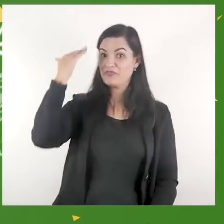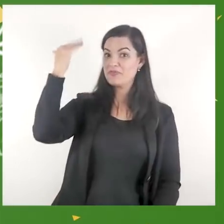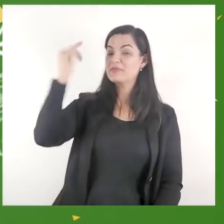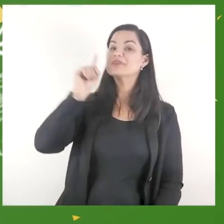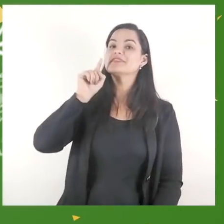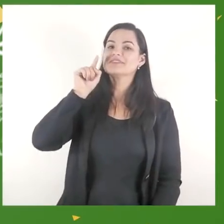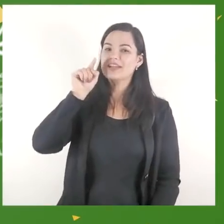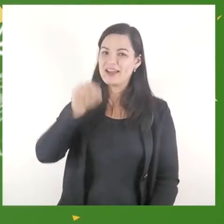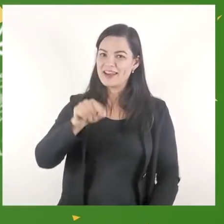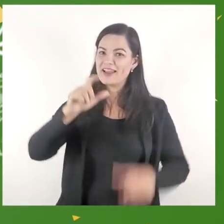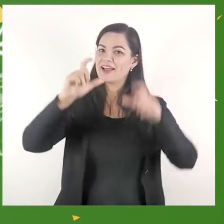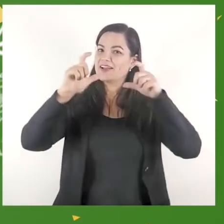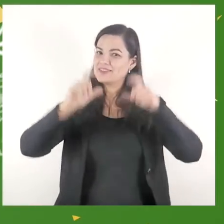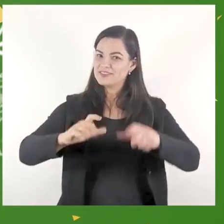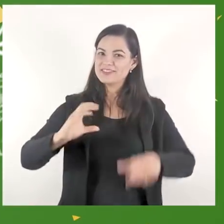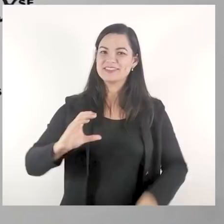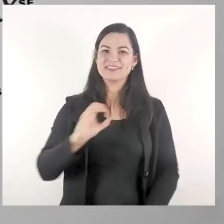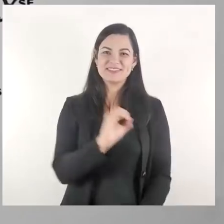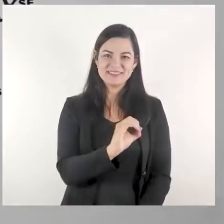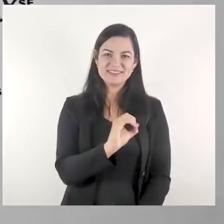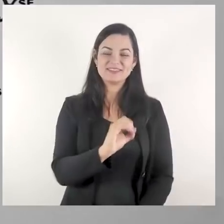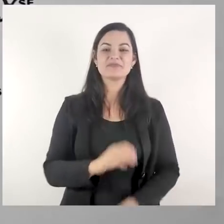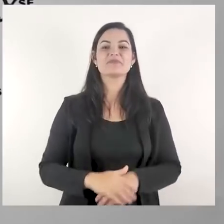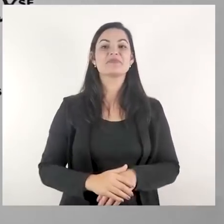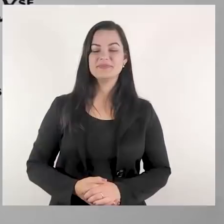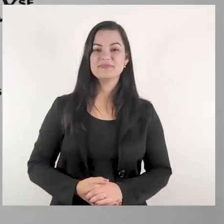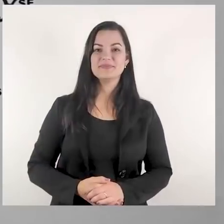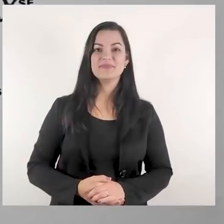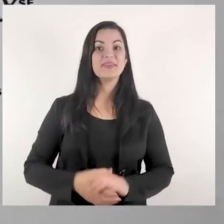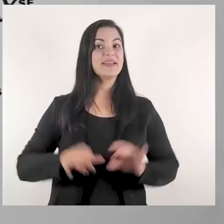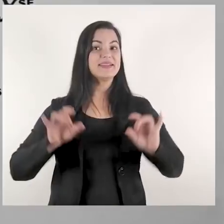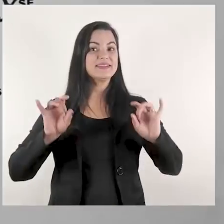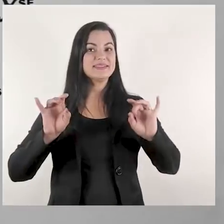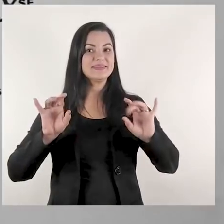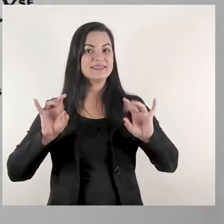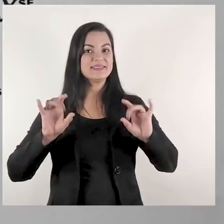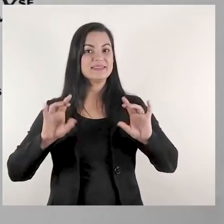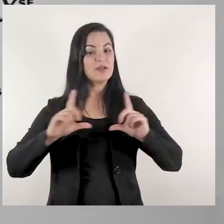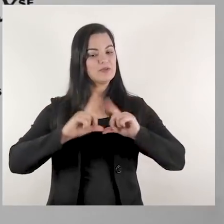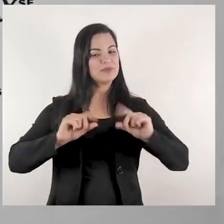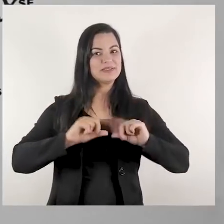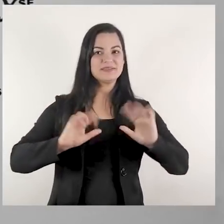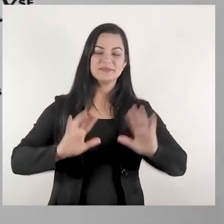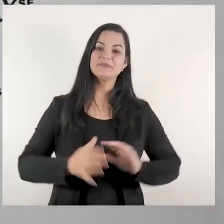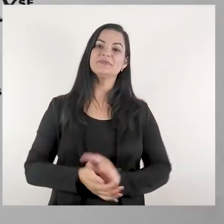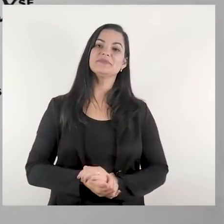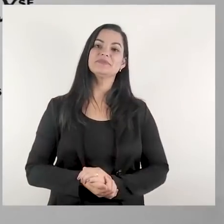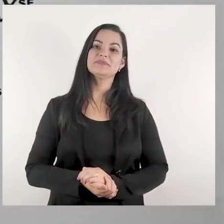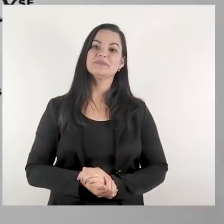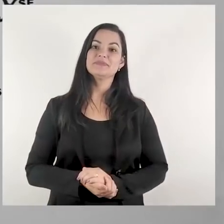tem lá na região Centro-Oeste, mais especificamente em Brasília.